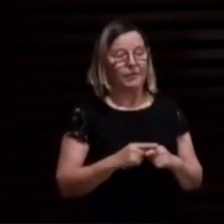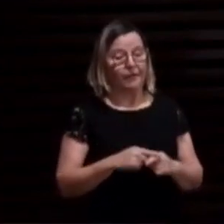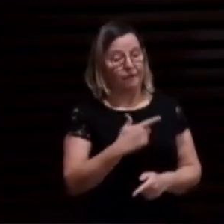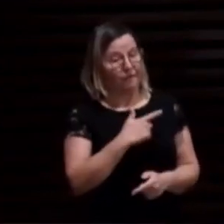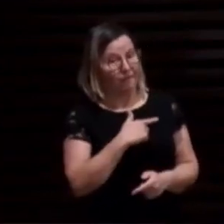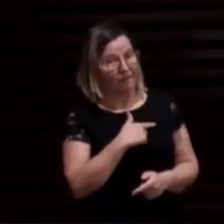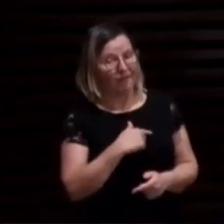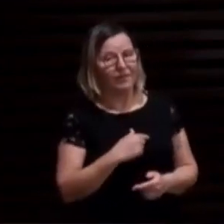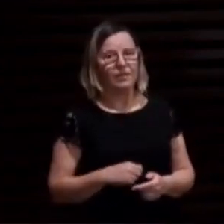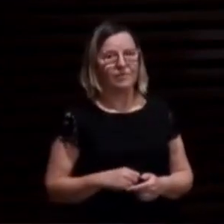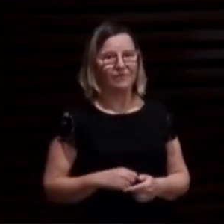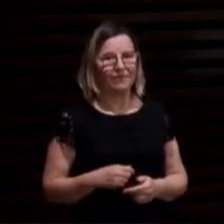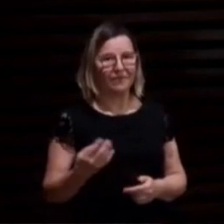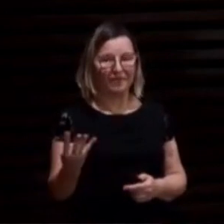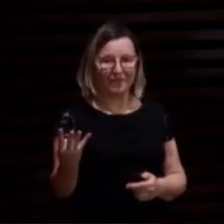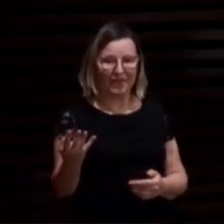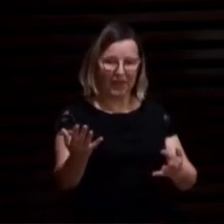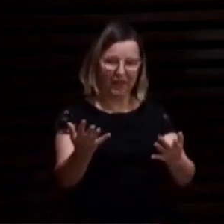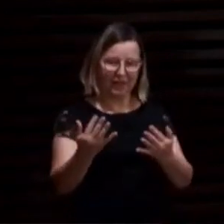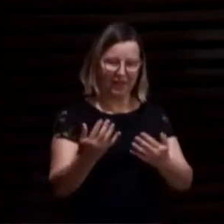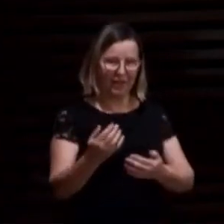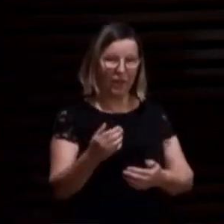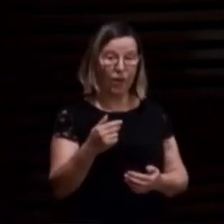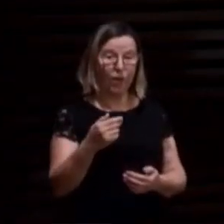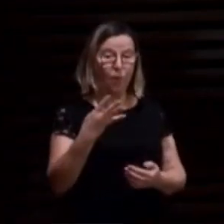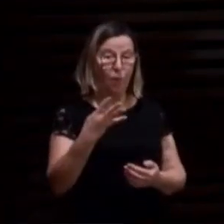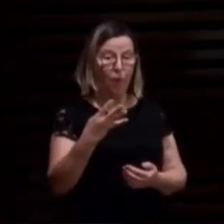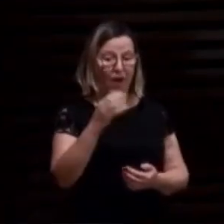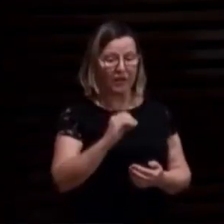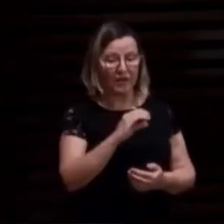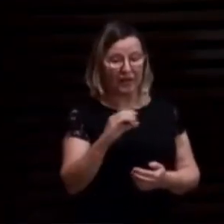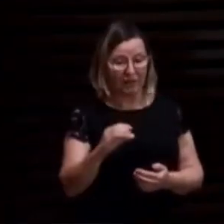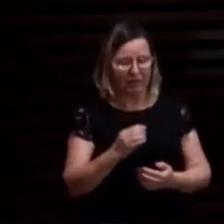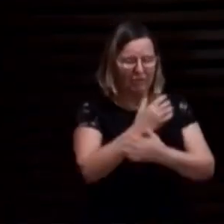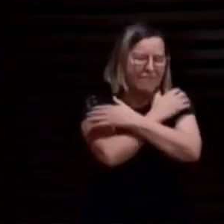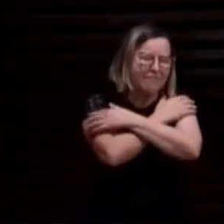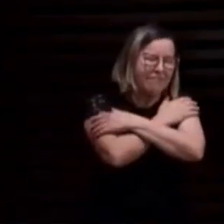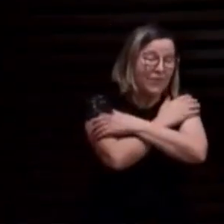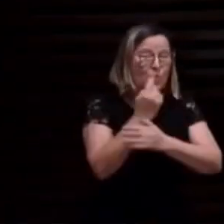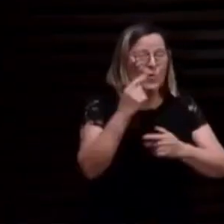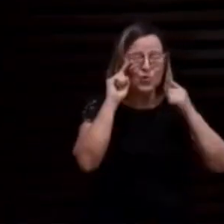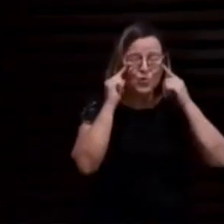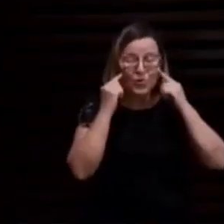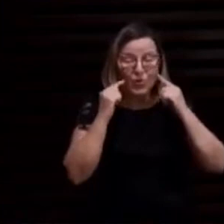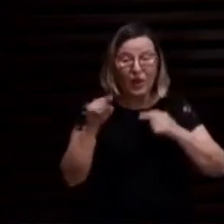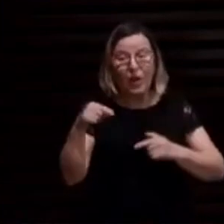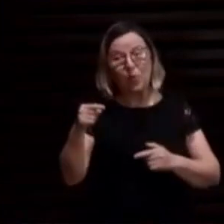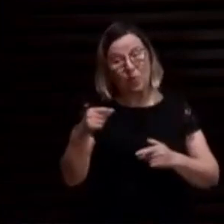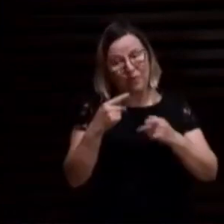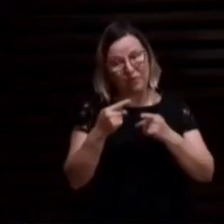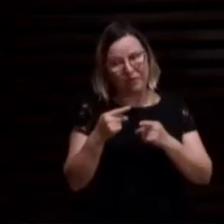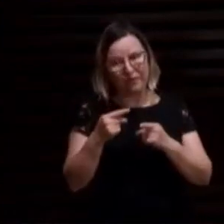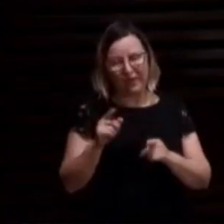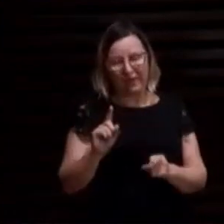Vieram 4 católicos. Eles me abraçaram, um deles chorou, e o outro virou e disse assim, eu não vou dizer a